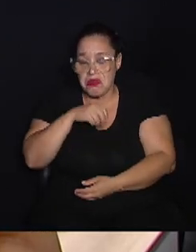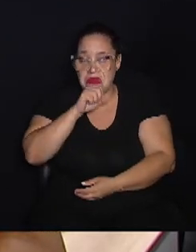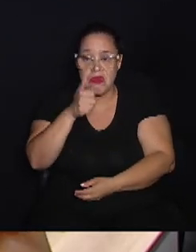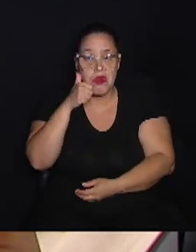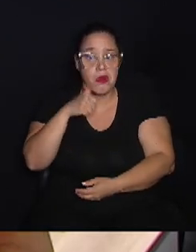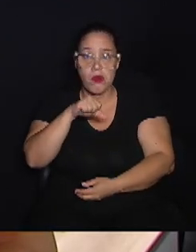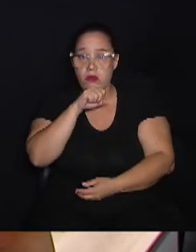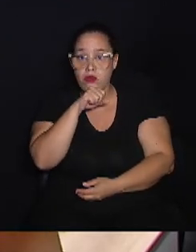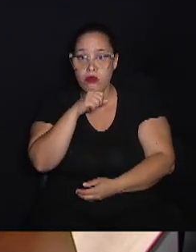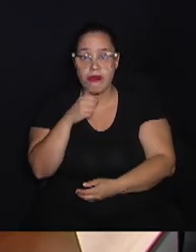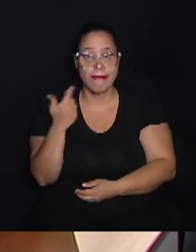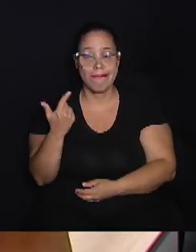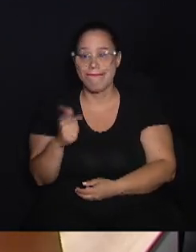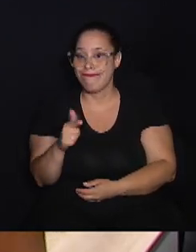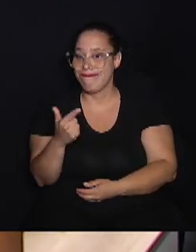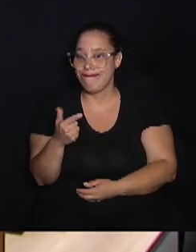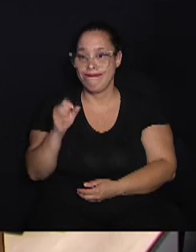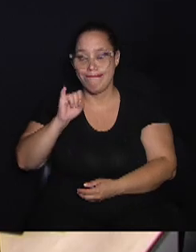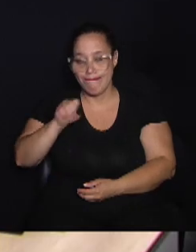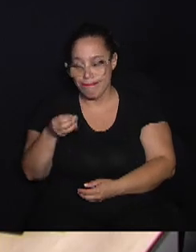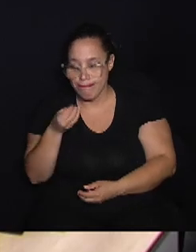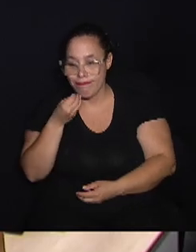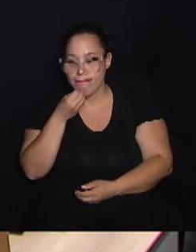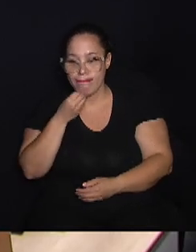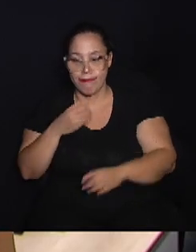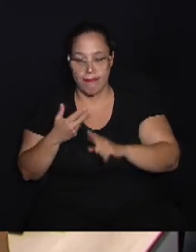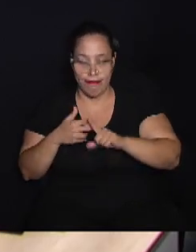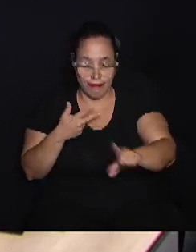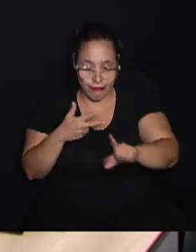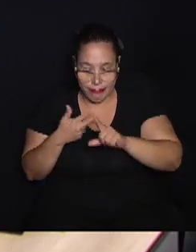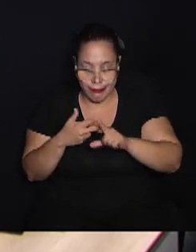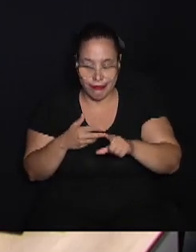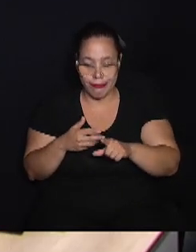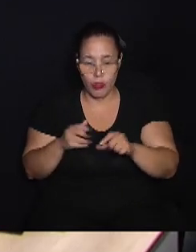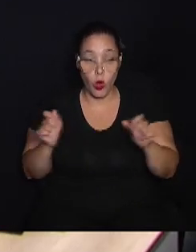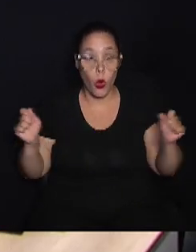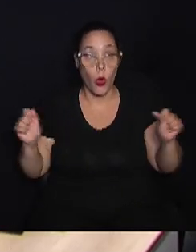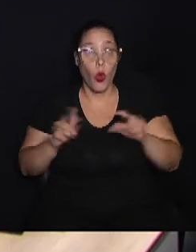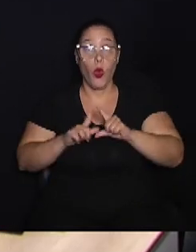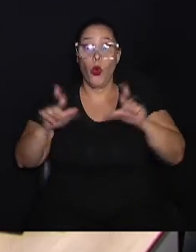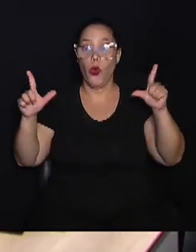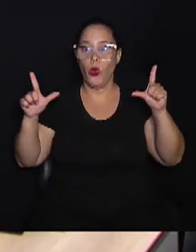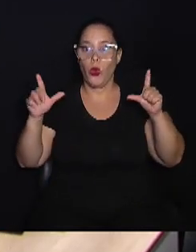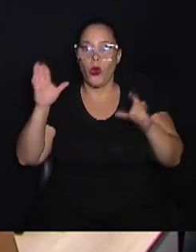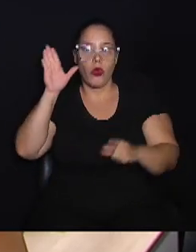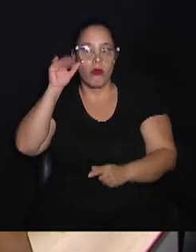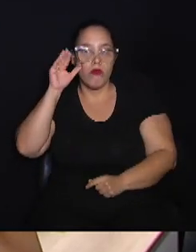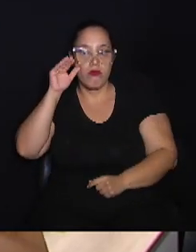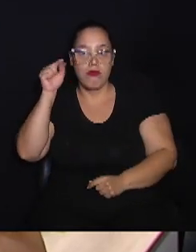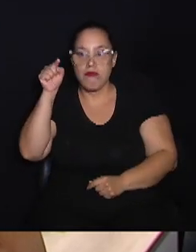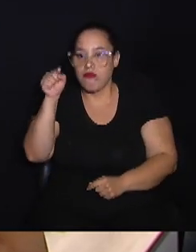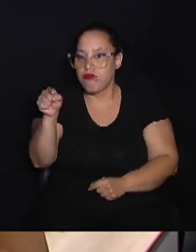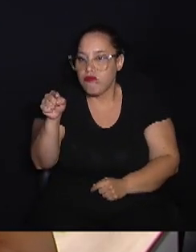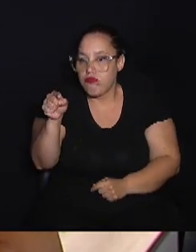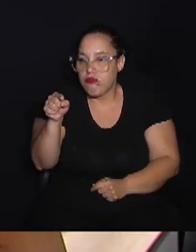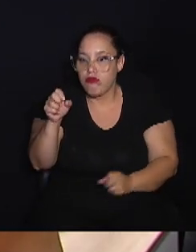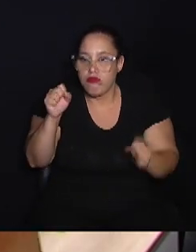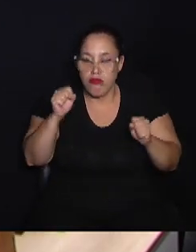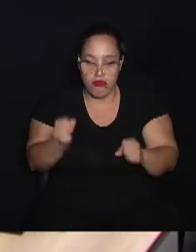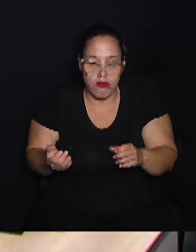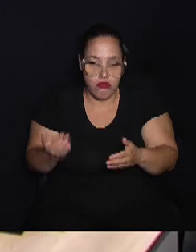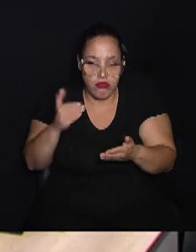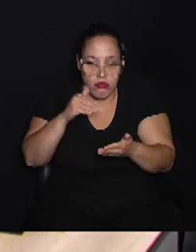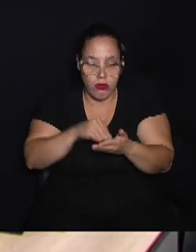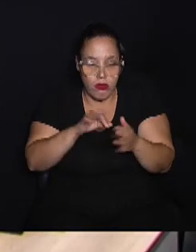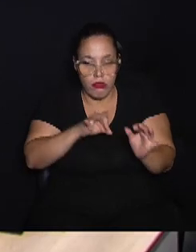vezes não tiveram a oportunidade de conhecer o legislativo e vão despertar Inclusive a curiosidade neles para que um dia possam vir aqui ou